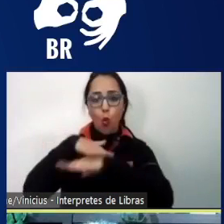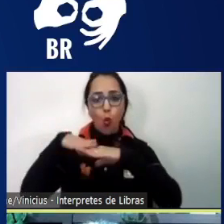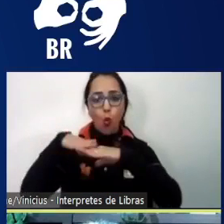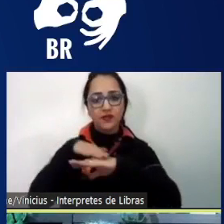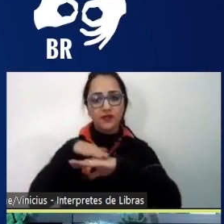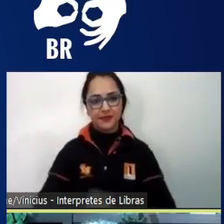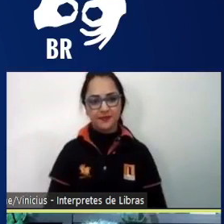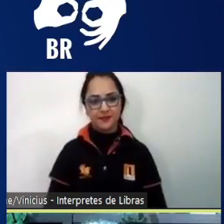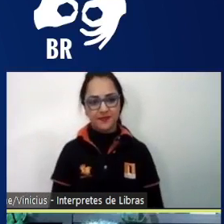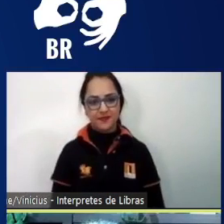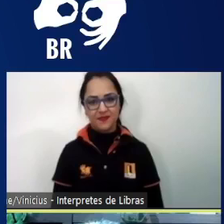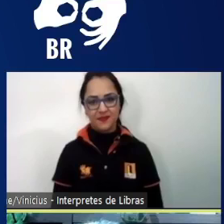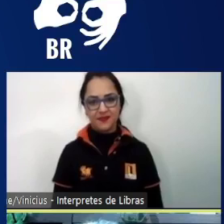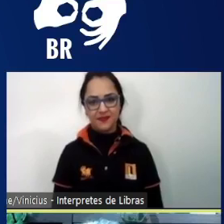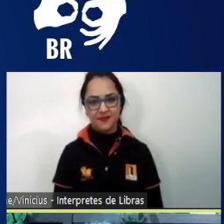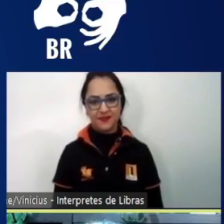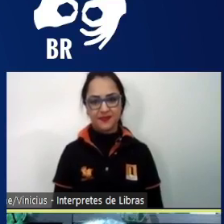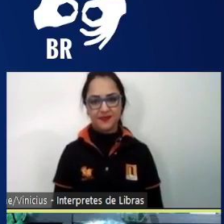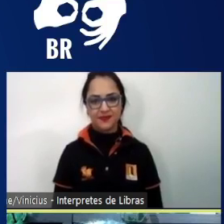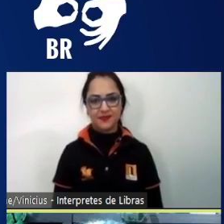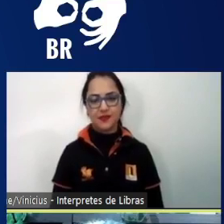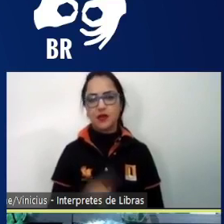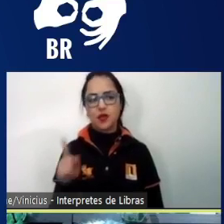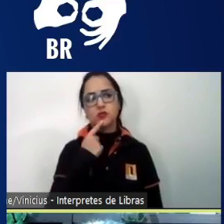Chega apenas de cobrar leis.